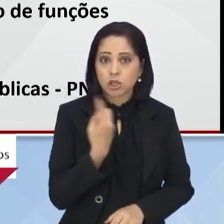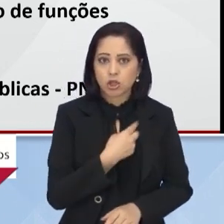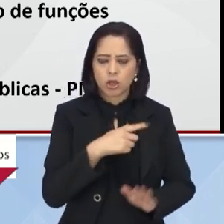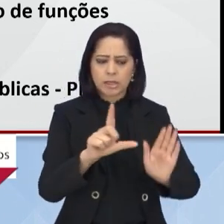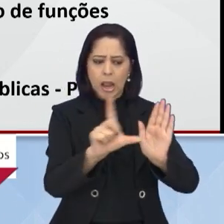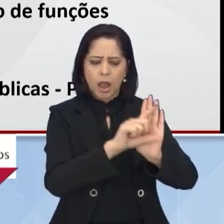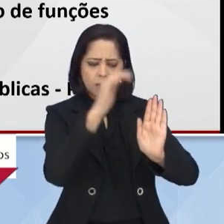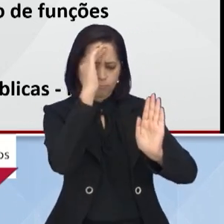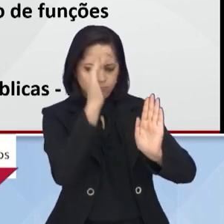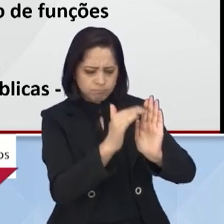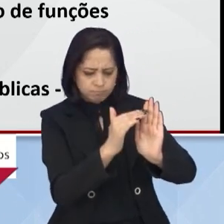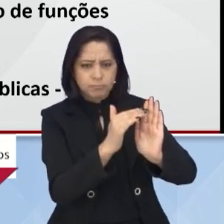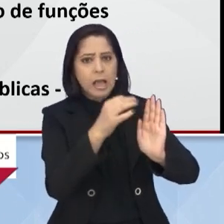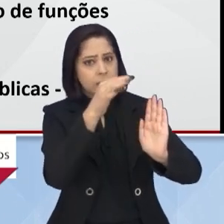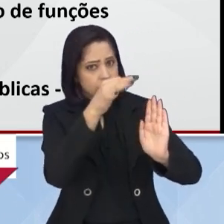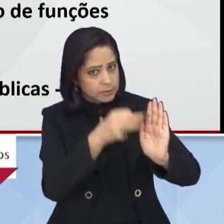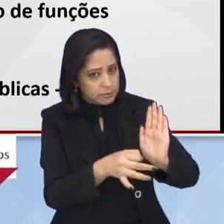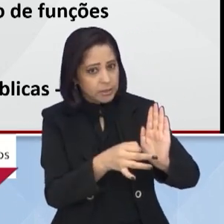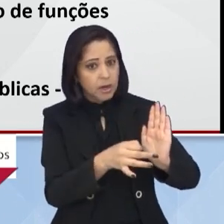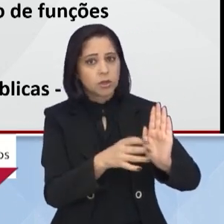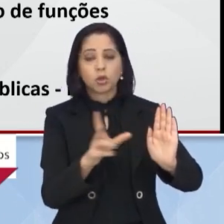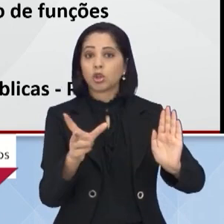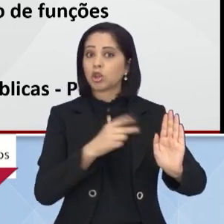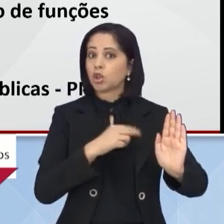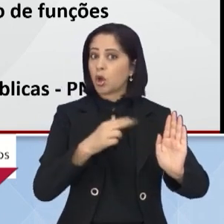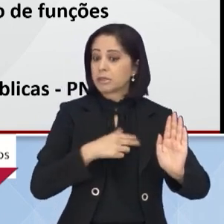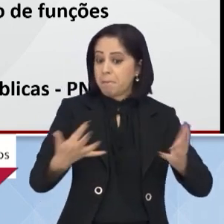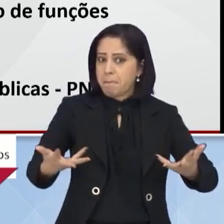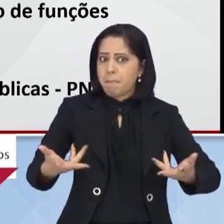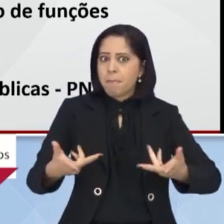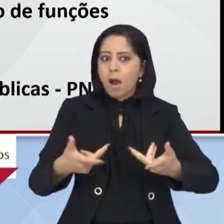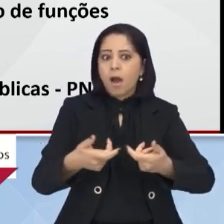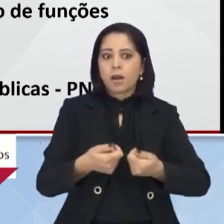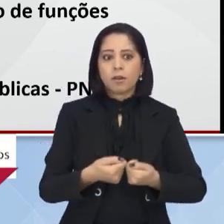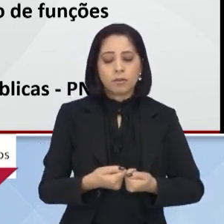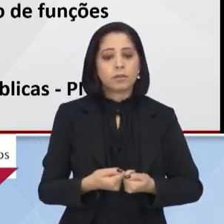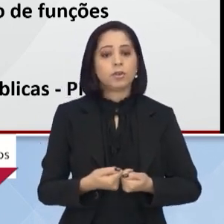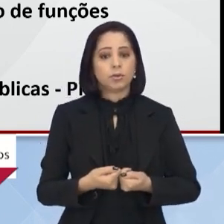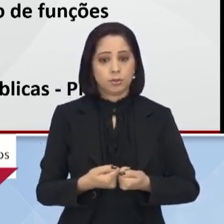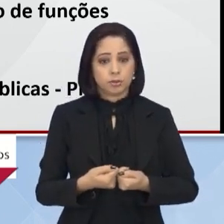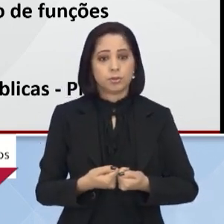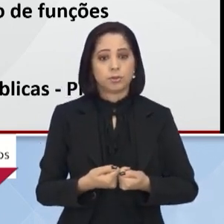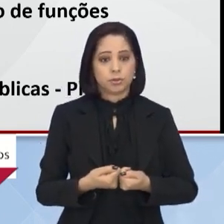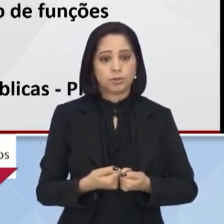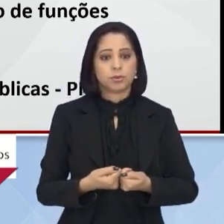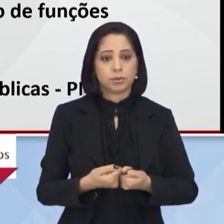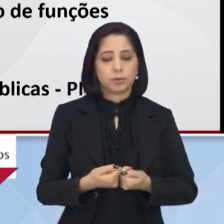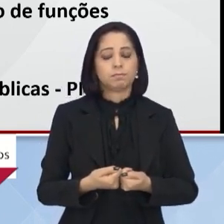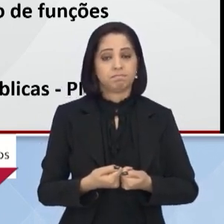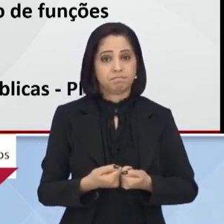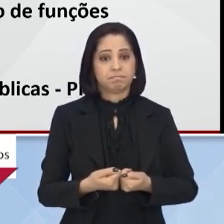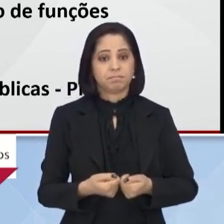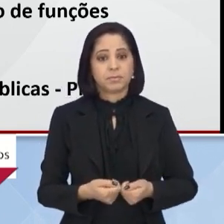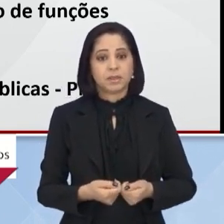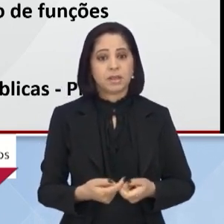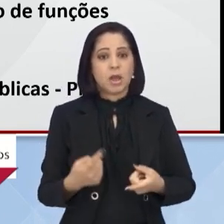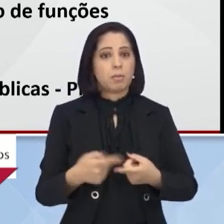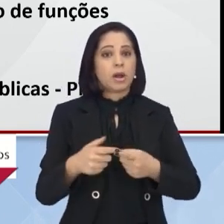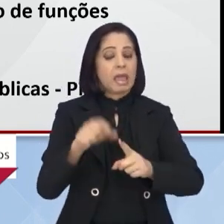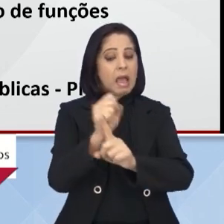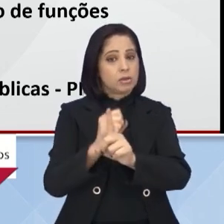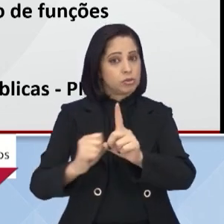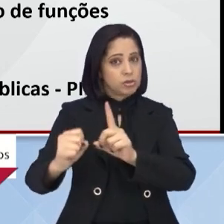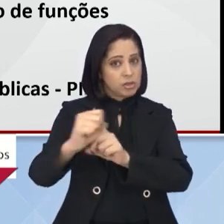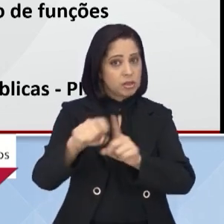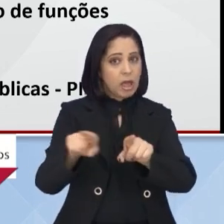Nacional vai ser realmente uma uma revolução fantástica né tanto de terma de Transparência como de Participação Popular da sociedade